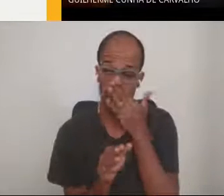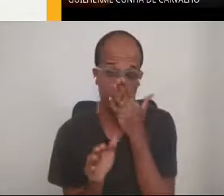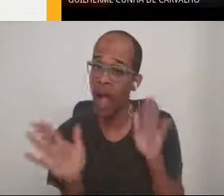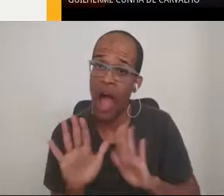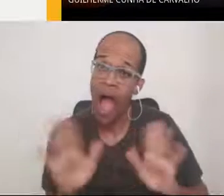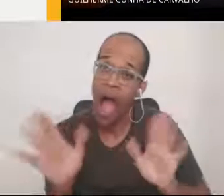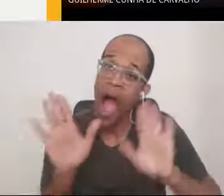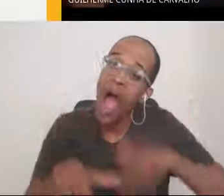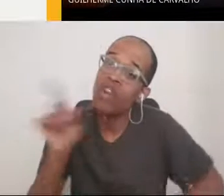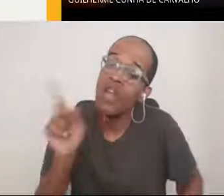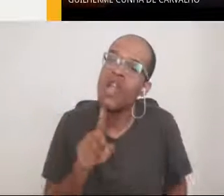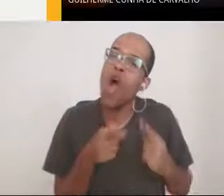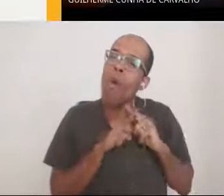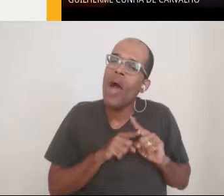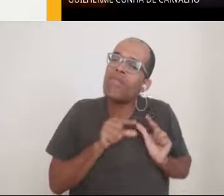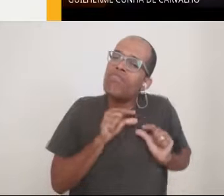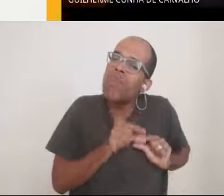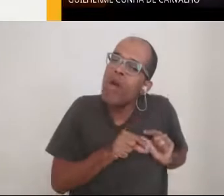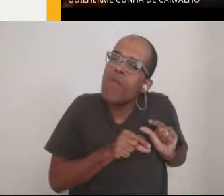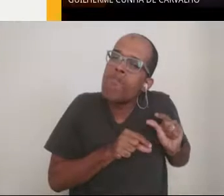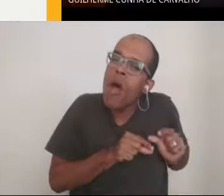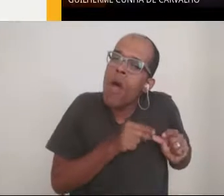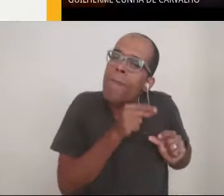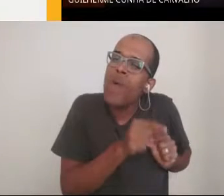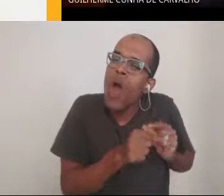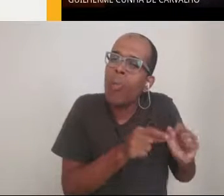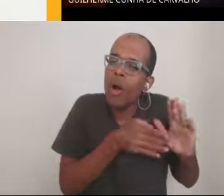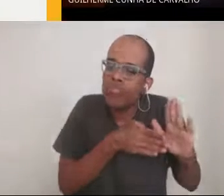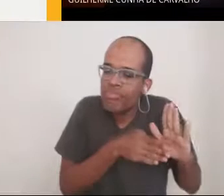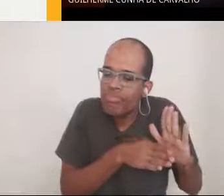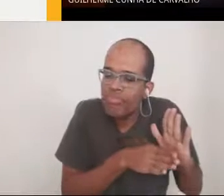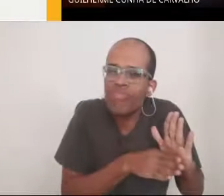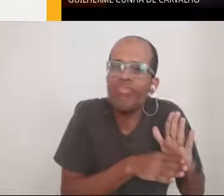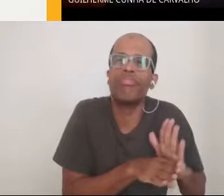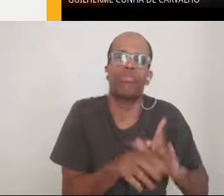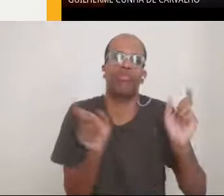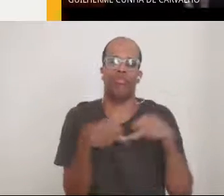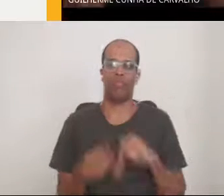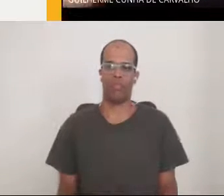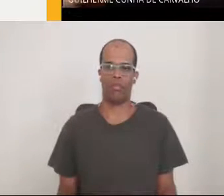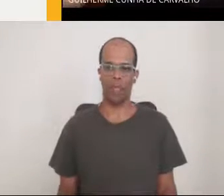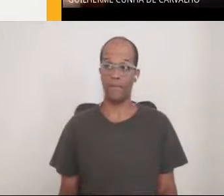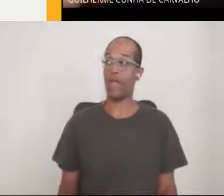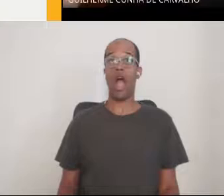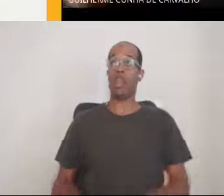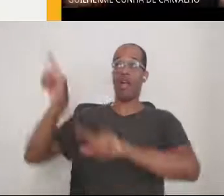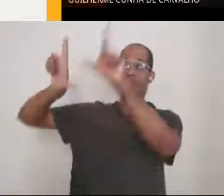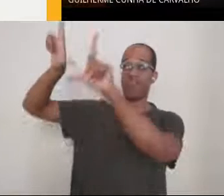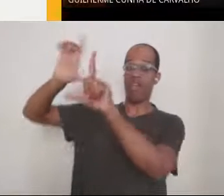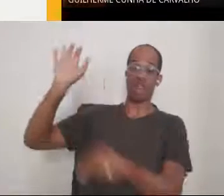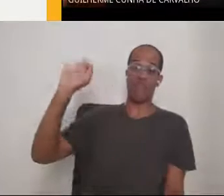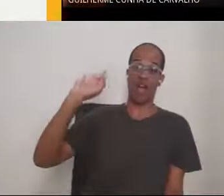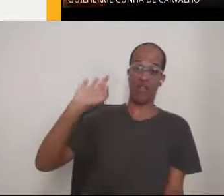escola. Mas conforme aquela seja a única atividade que ele possa fazer, então, não, mas não vai assistir TV, não vai